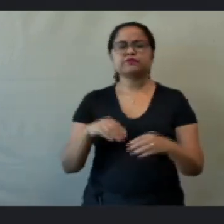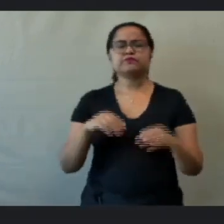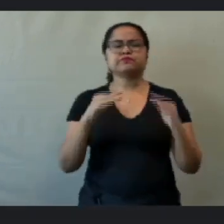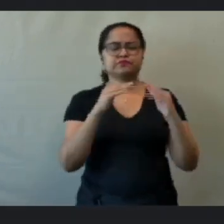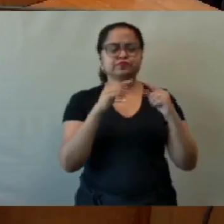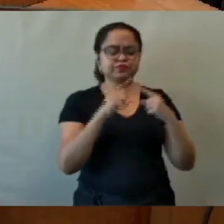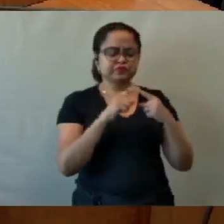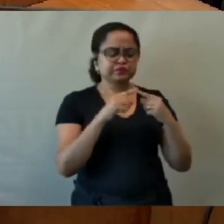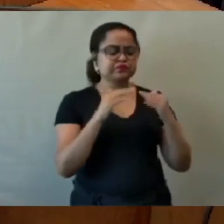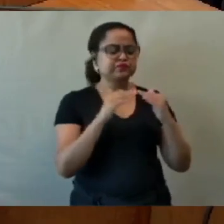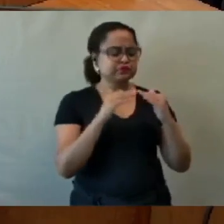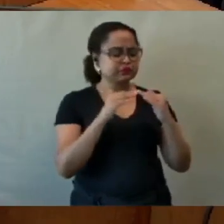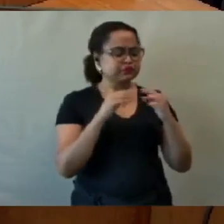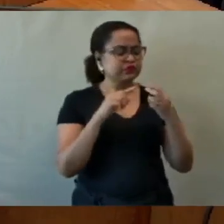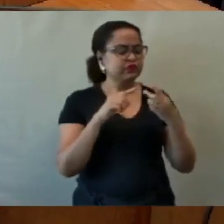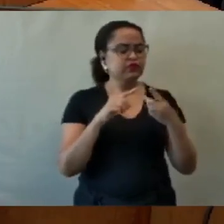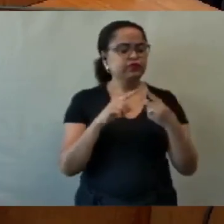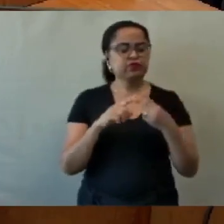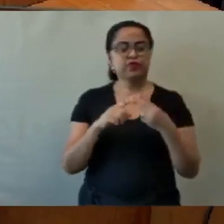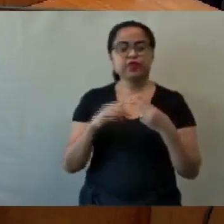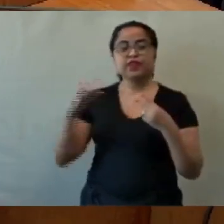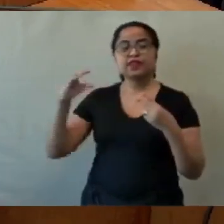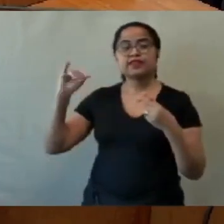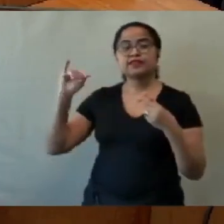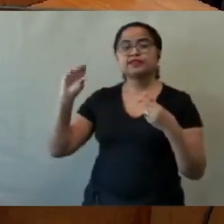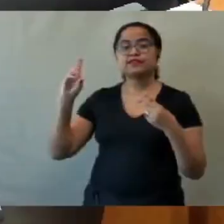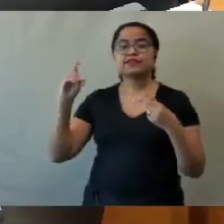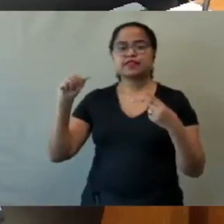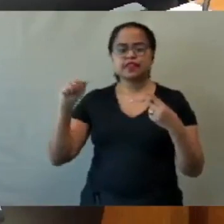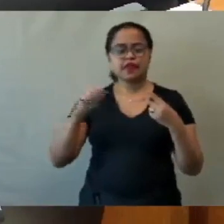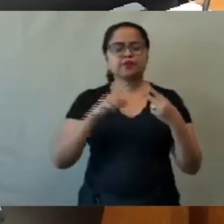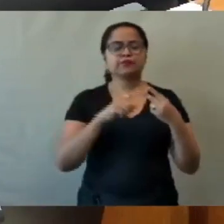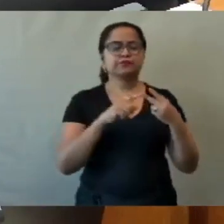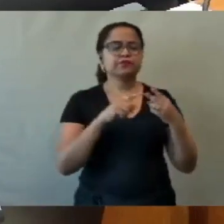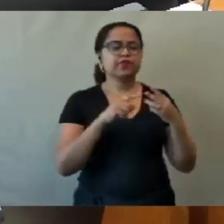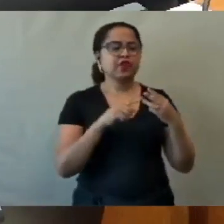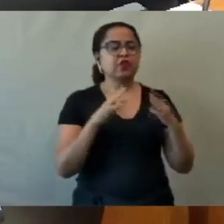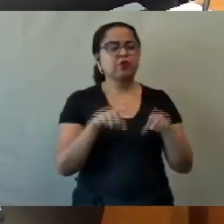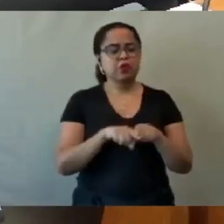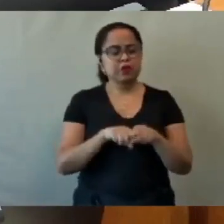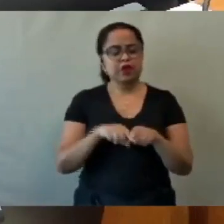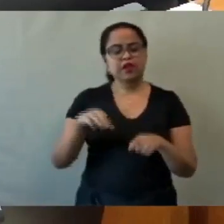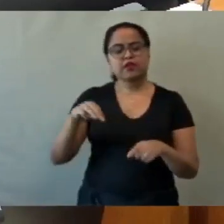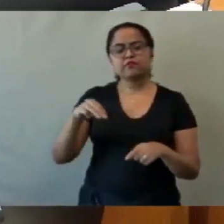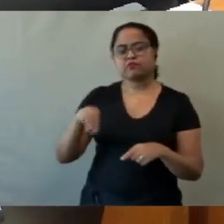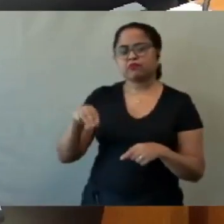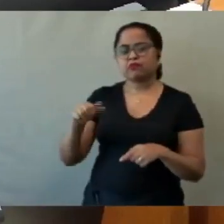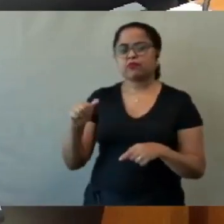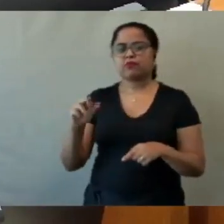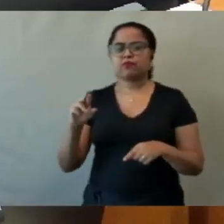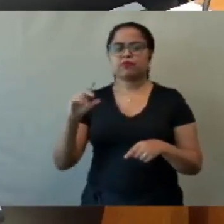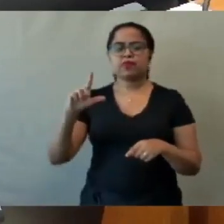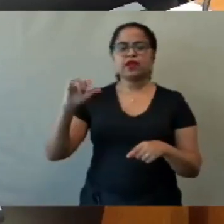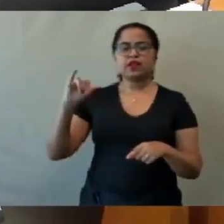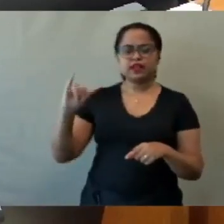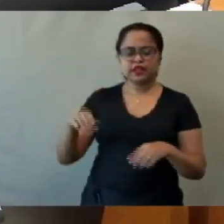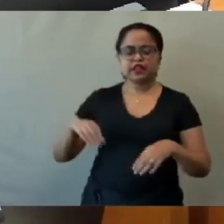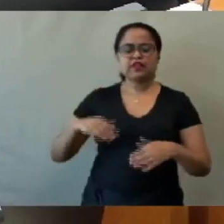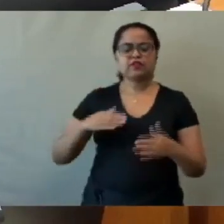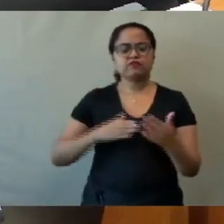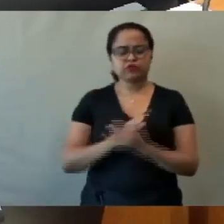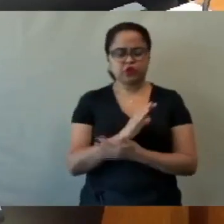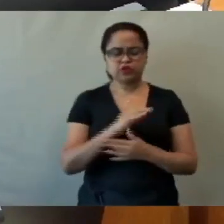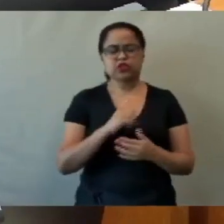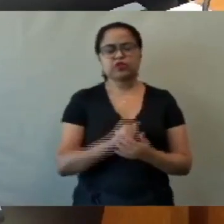acordo. Como vota a vereadora Cida Falabella? De acordo. Eu, professora Marli, também voto de acordo. Fica aprovado o